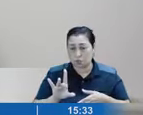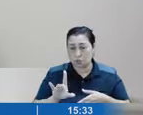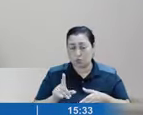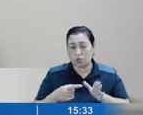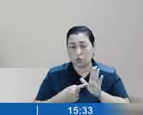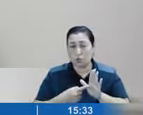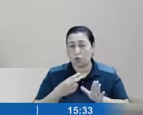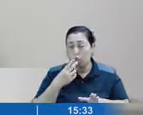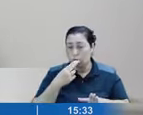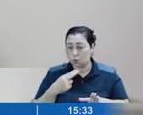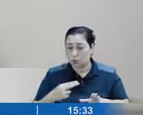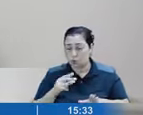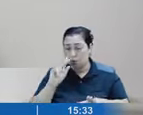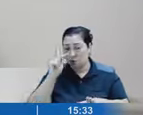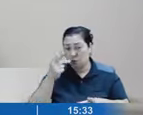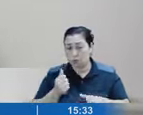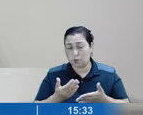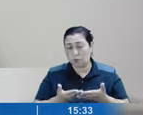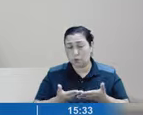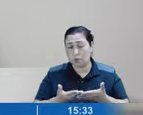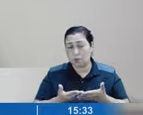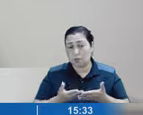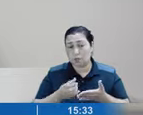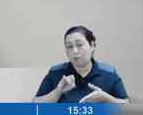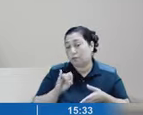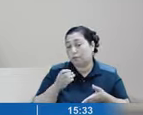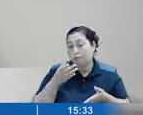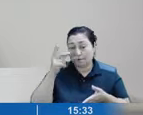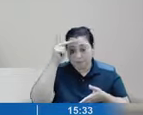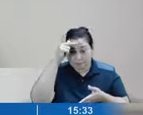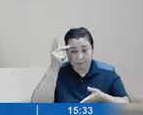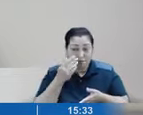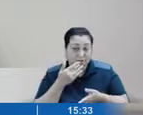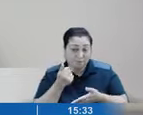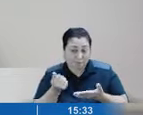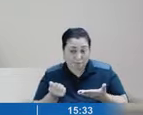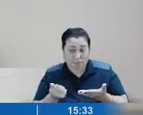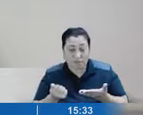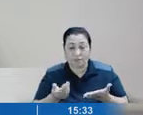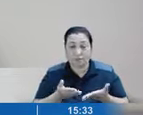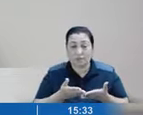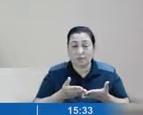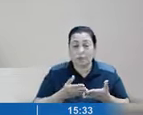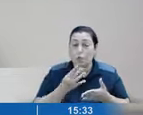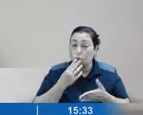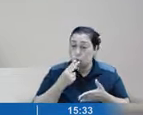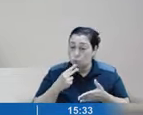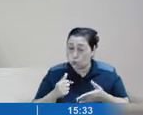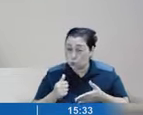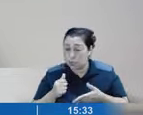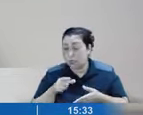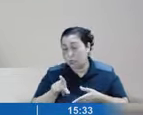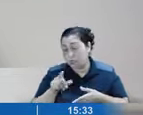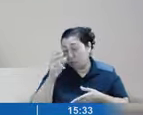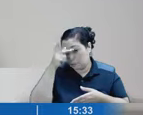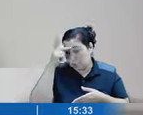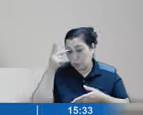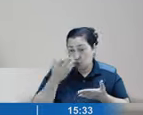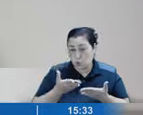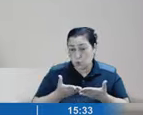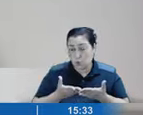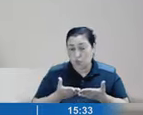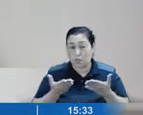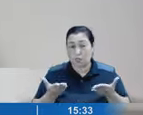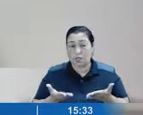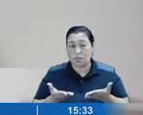sangue humano, a não ser que você tenha comido alguma pessoa, né? O sangue que está lá é o seu, nas fezes.